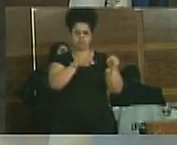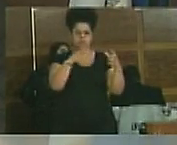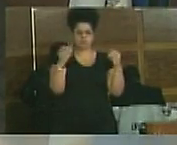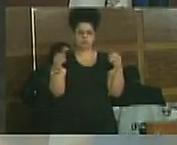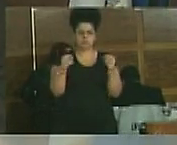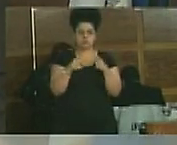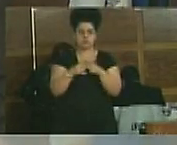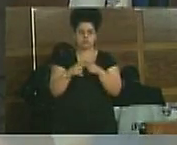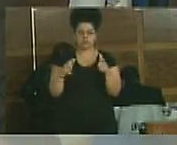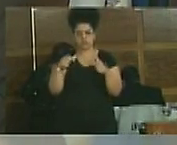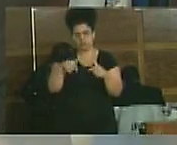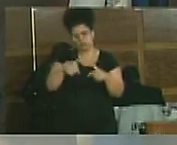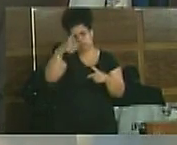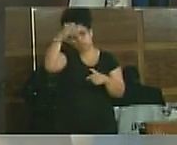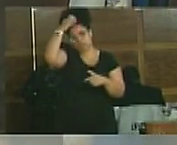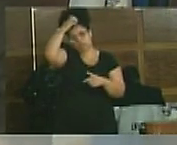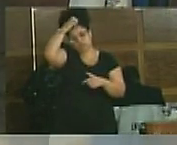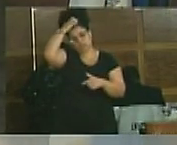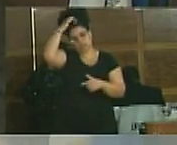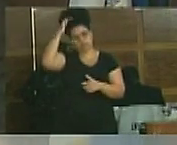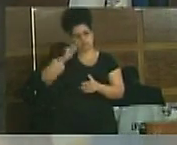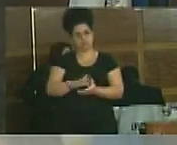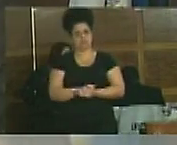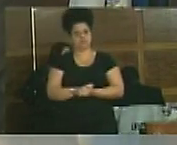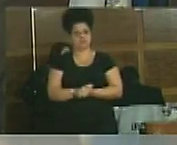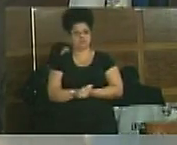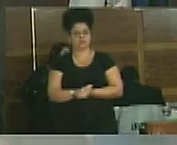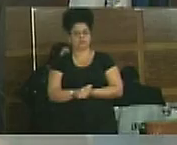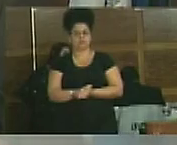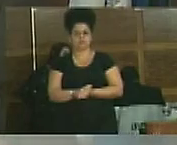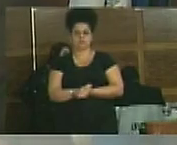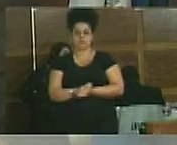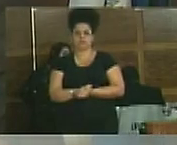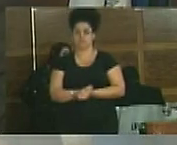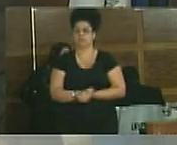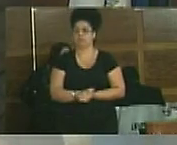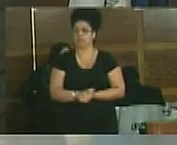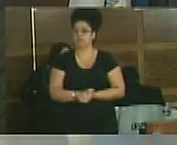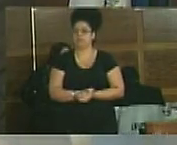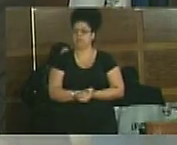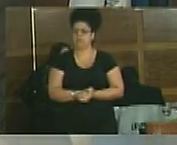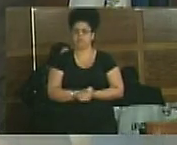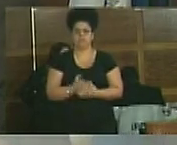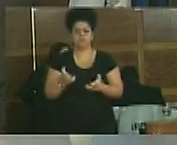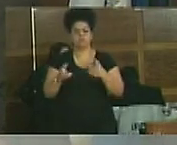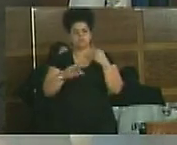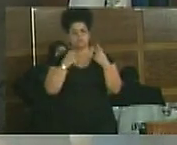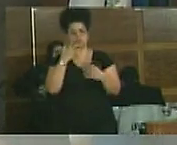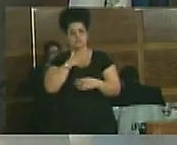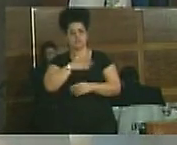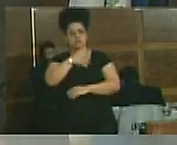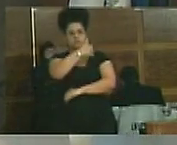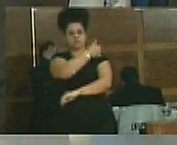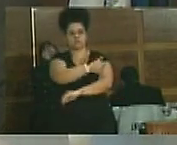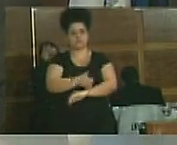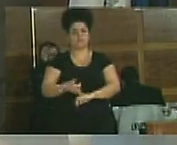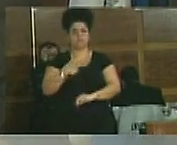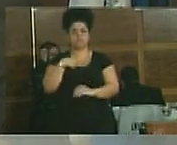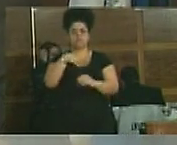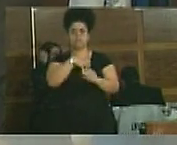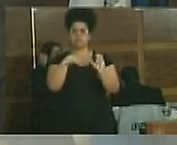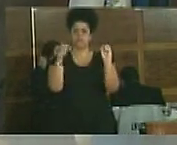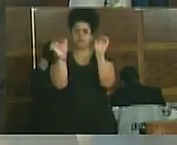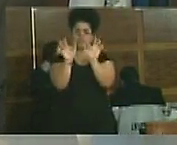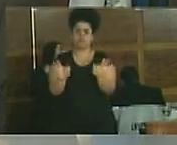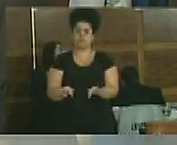nosso município, não é verdade? E também falar em recapeamento. Eu estou muito feliz com a indicação que eu fiz